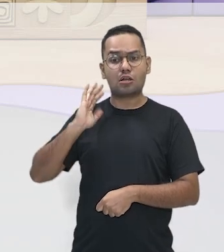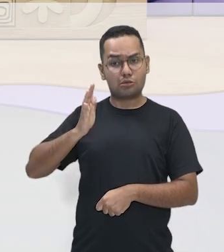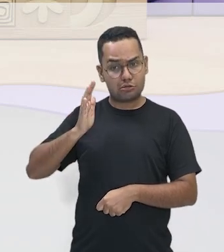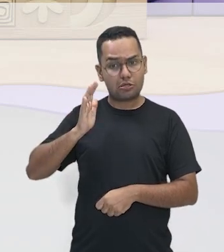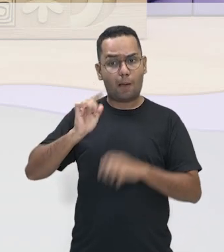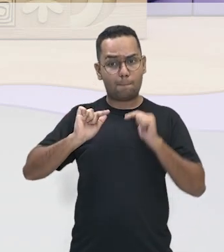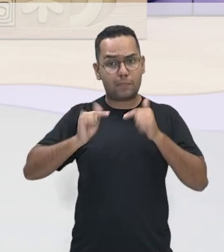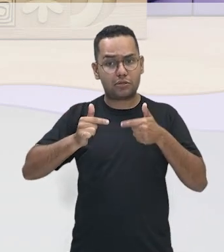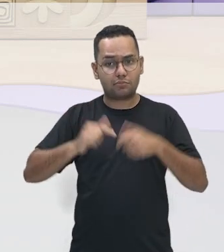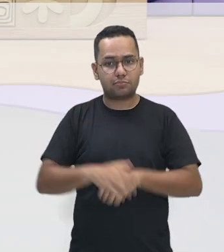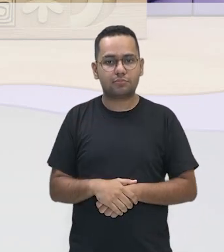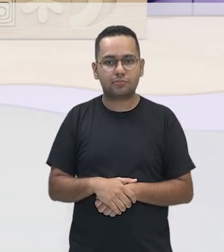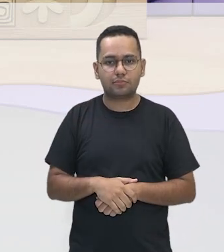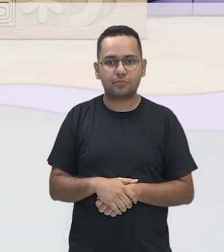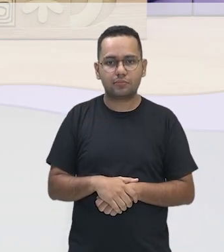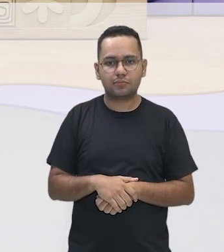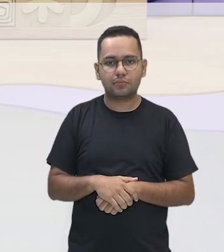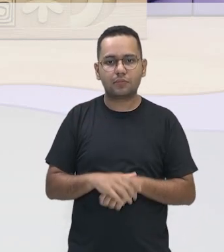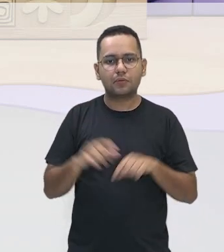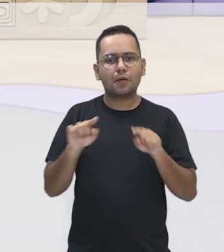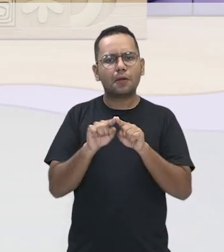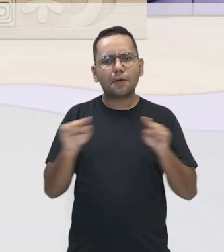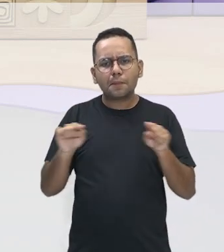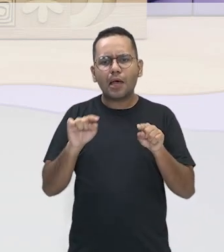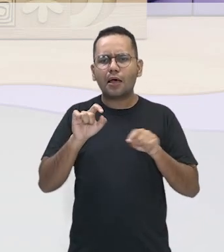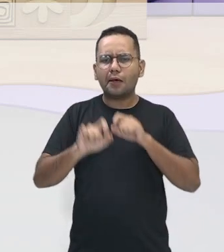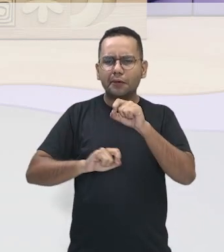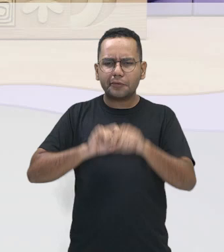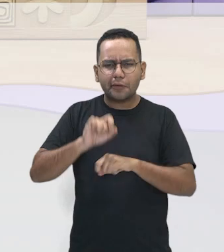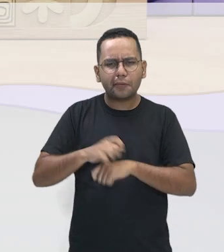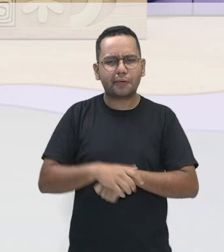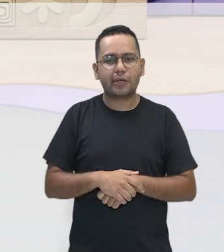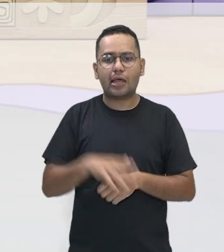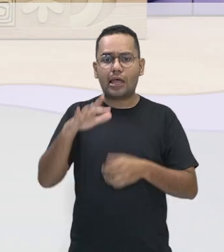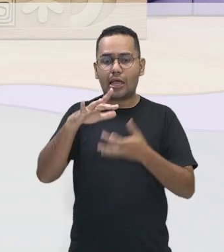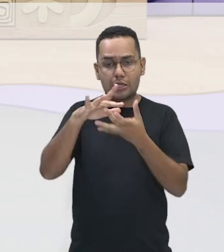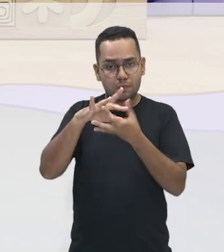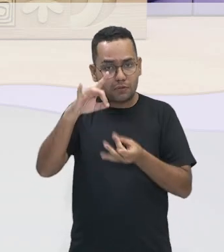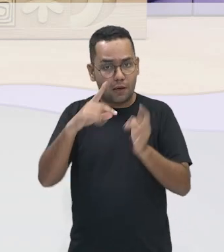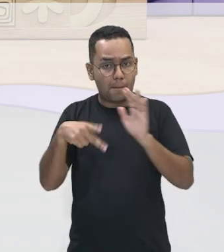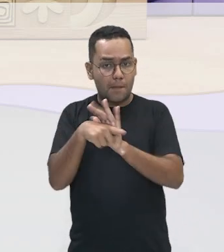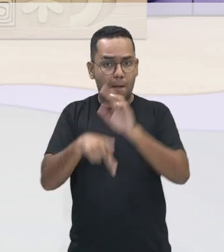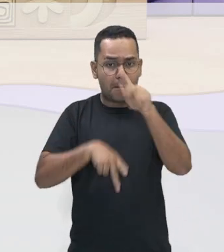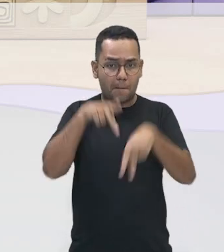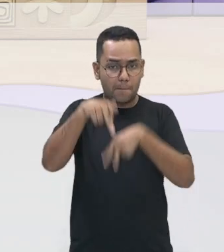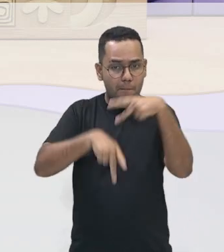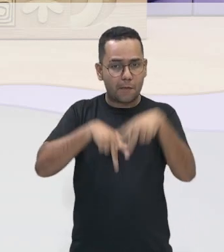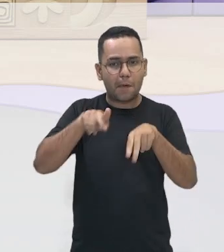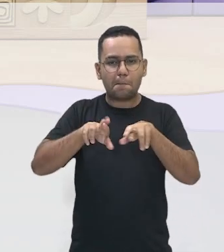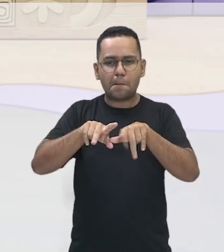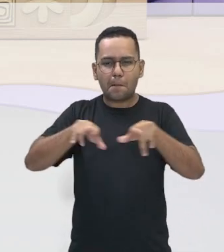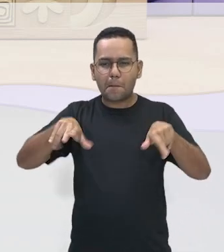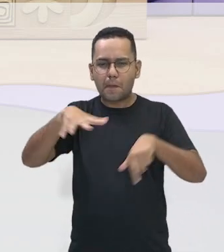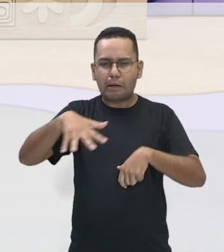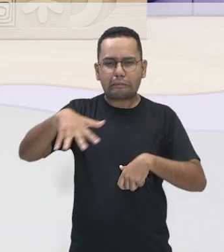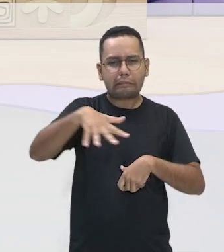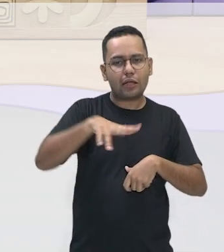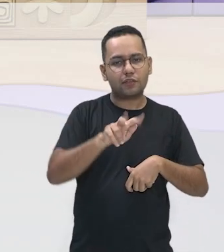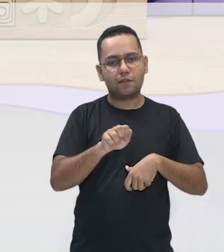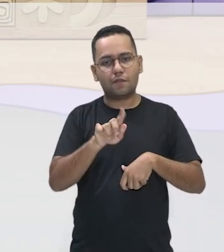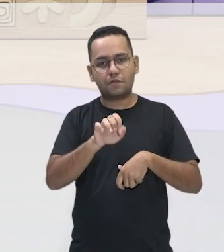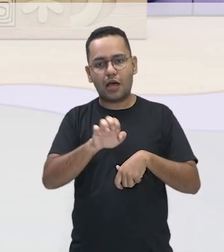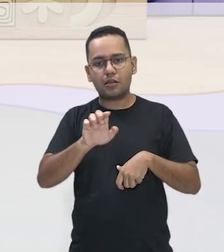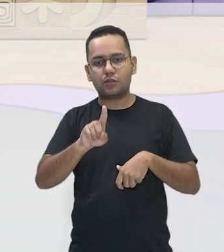de diferentes espiritualidades dos povos que ainda habitam o Vale do Indo, lá na Índia antiga, por volta de 3.000 anos antes de